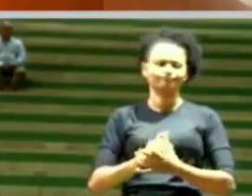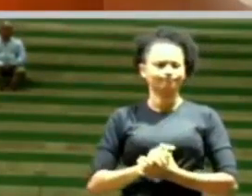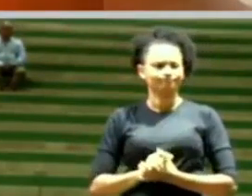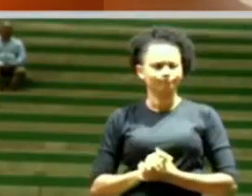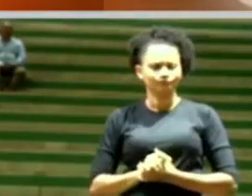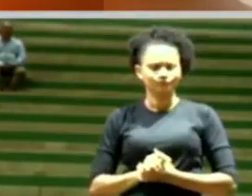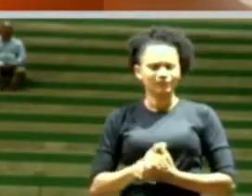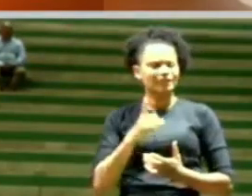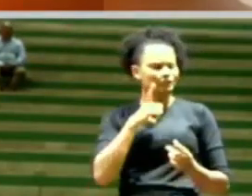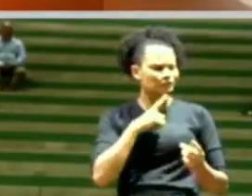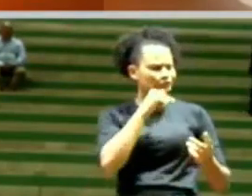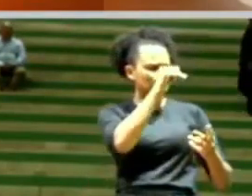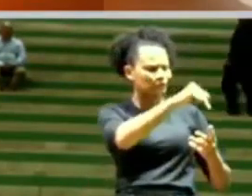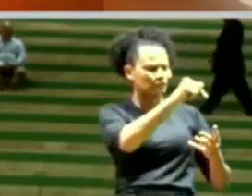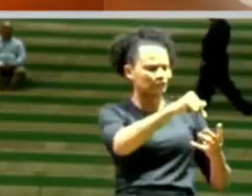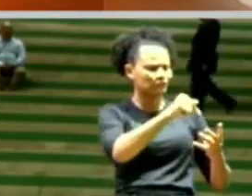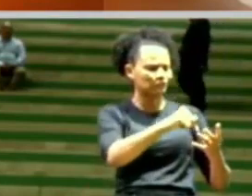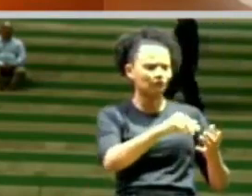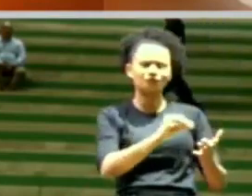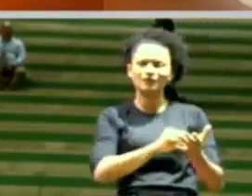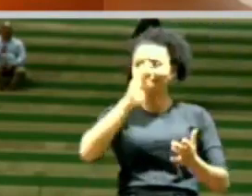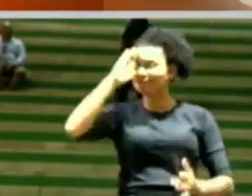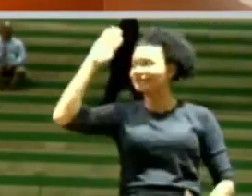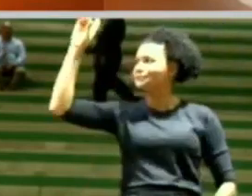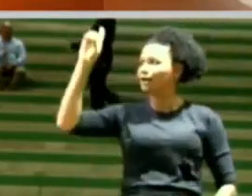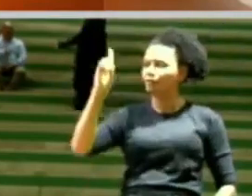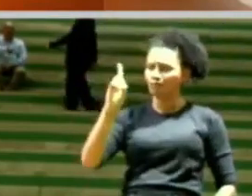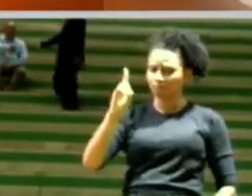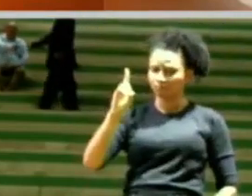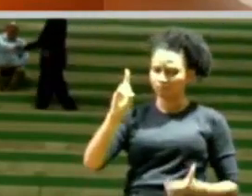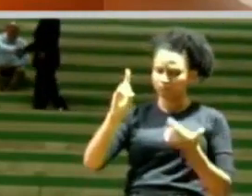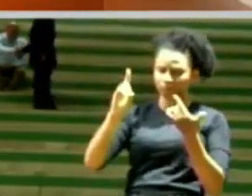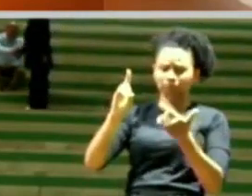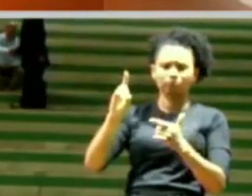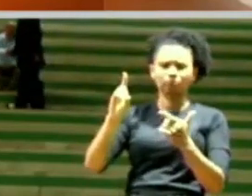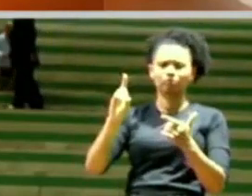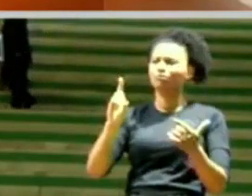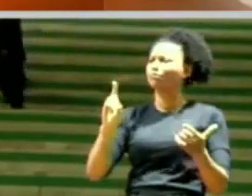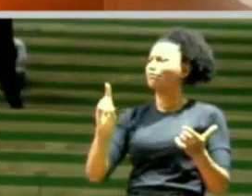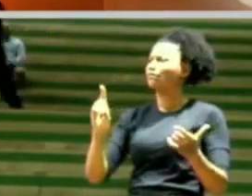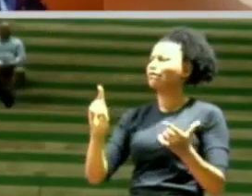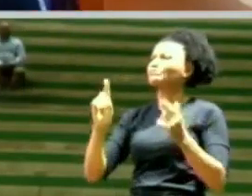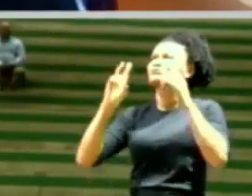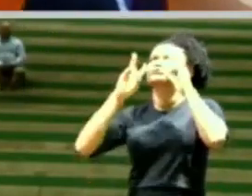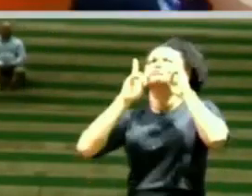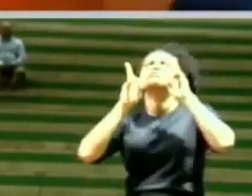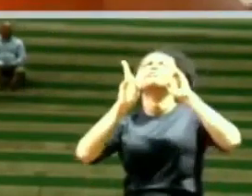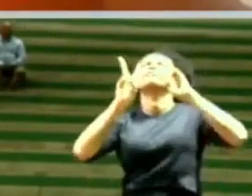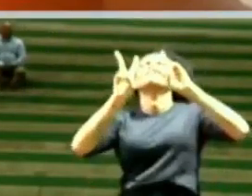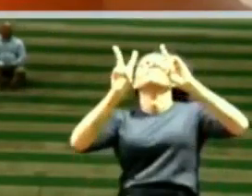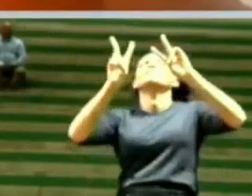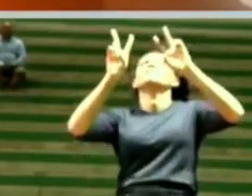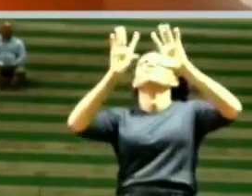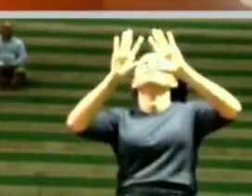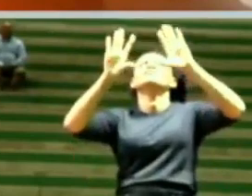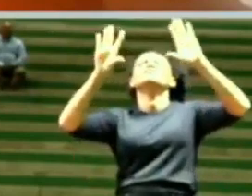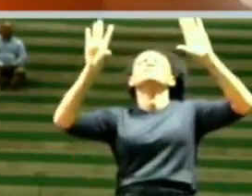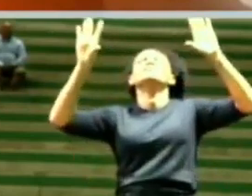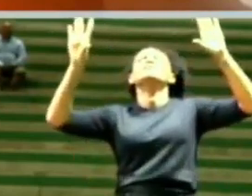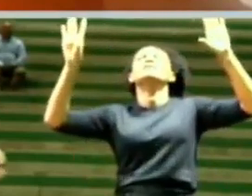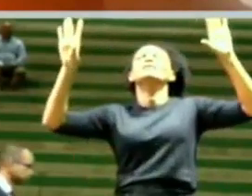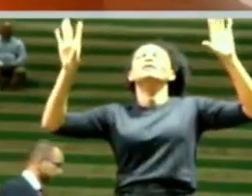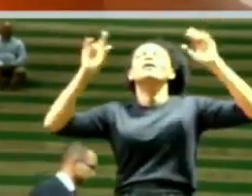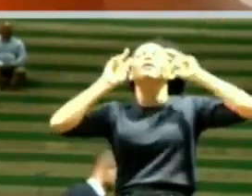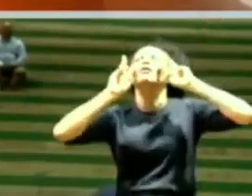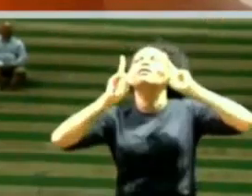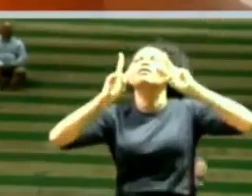Tem tudo, menos o principal. Aí ele diz: deixa eu olhar para cima. Quando ele